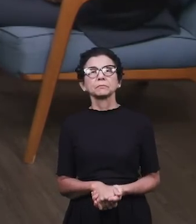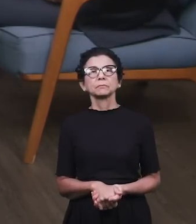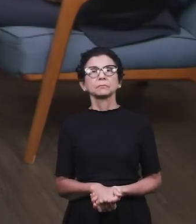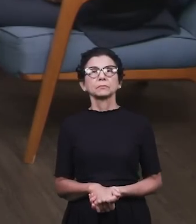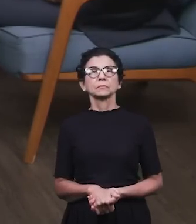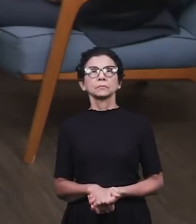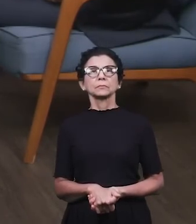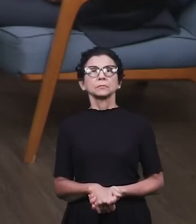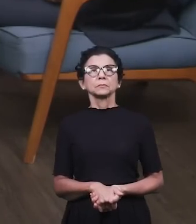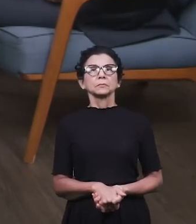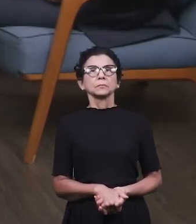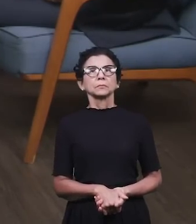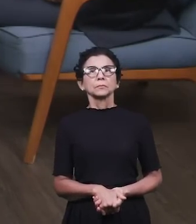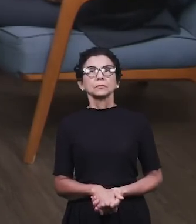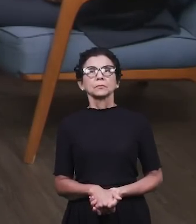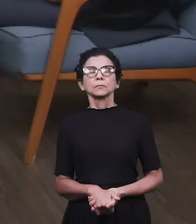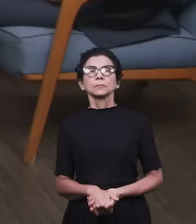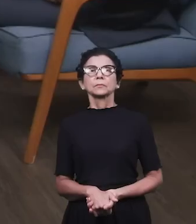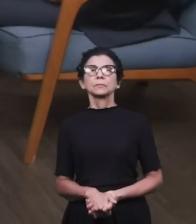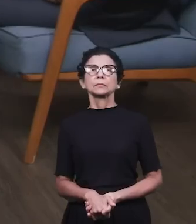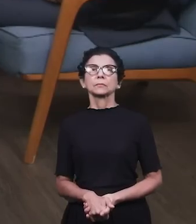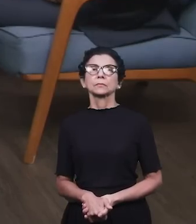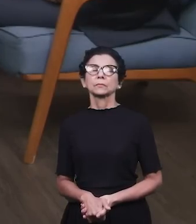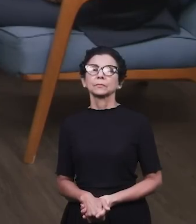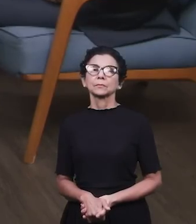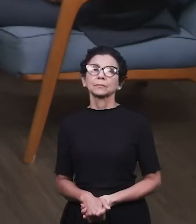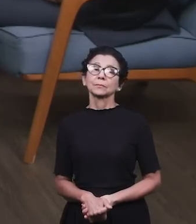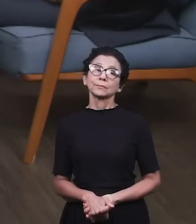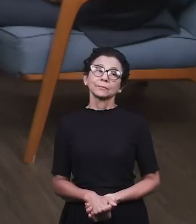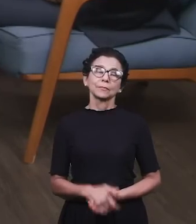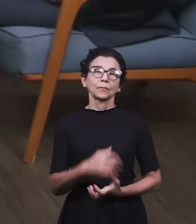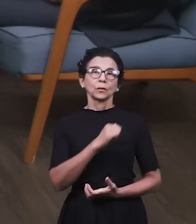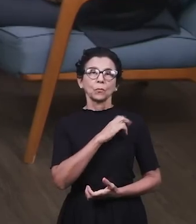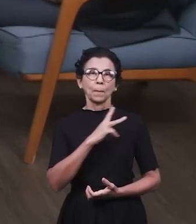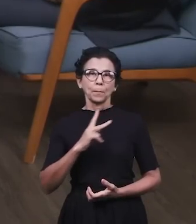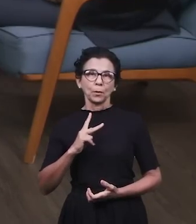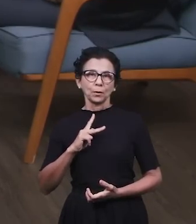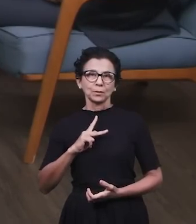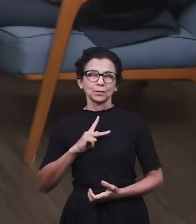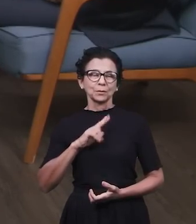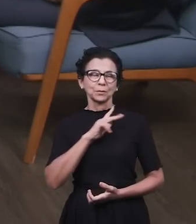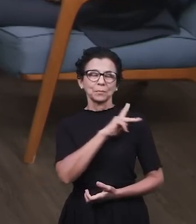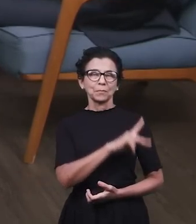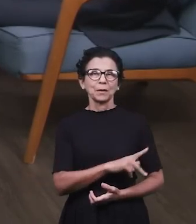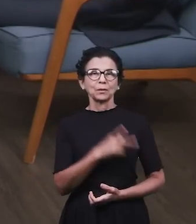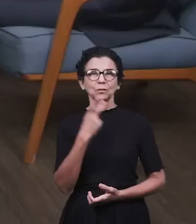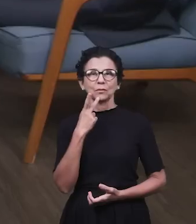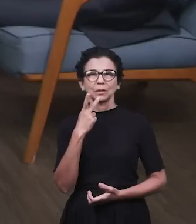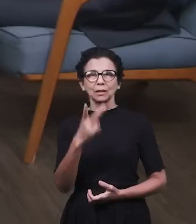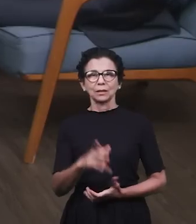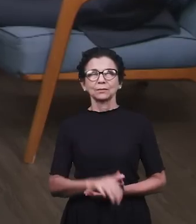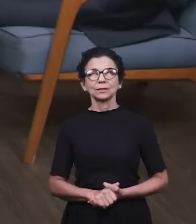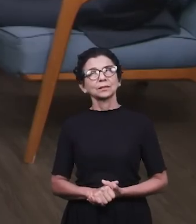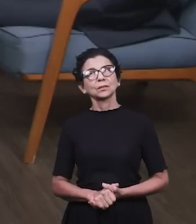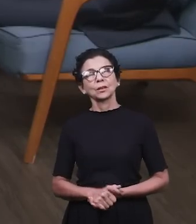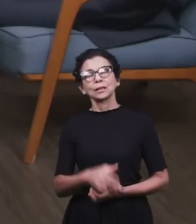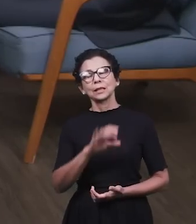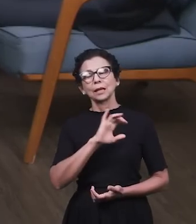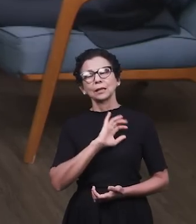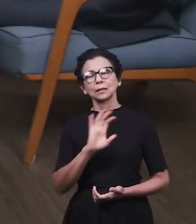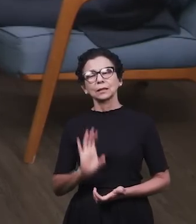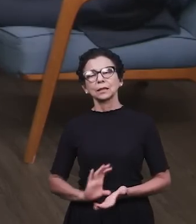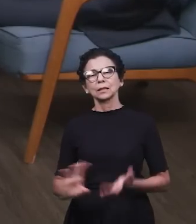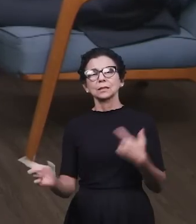aquele texto de Paulo: não mais vivo eu. Eu lembrei desse texto. Mas Cristo vive em mim. Mas Cristo vive em